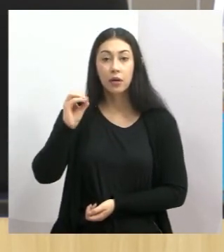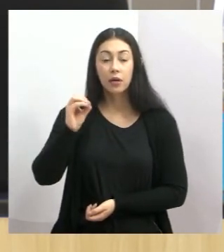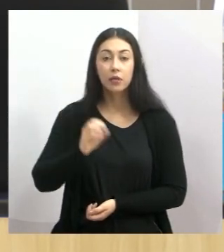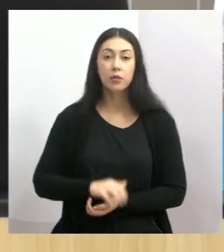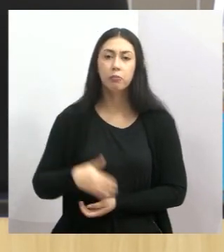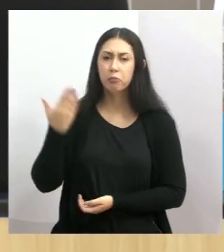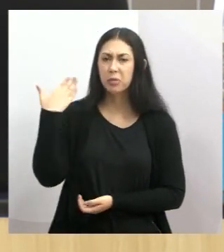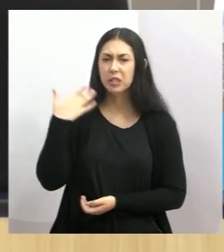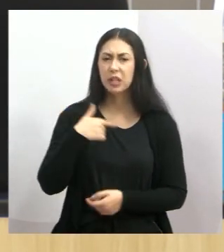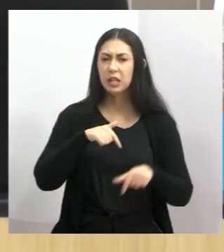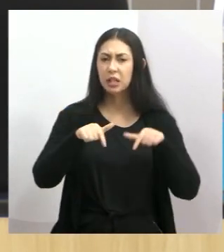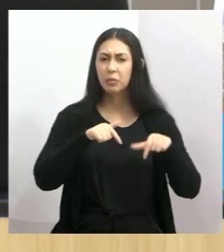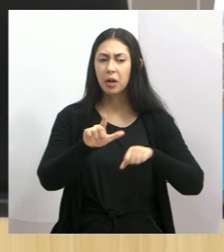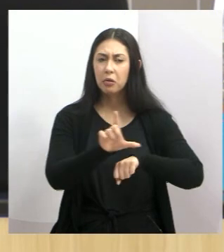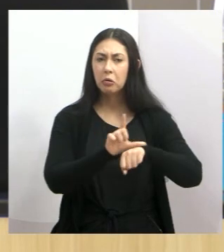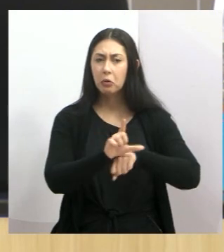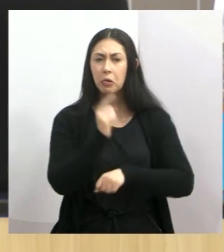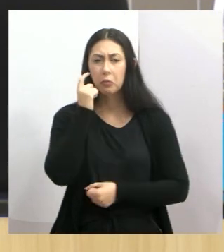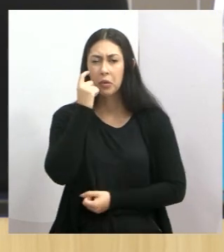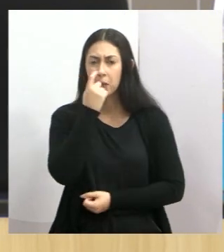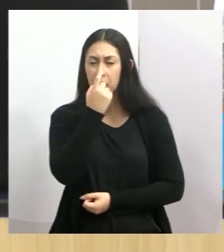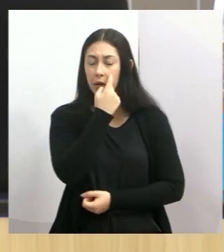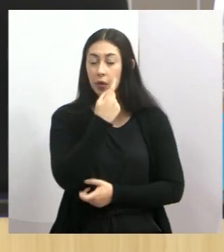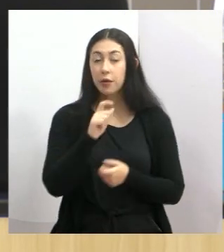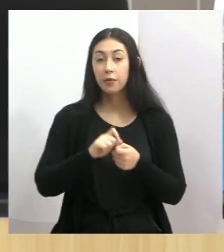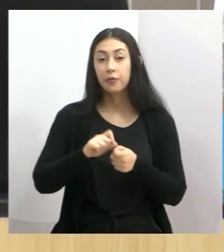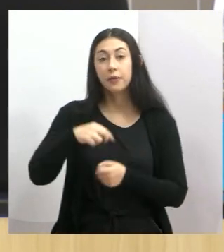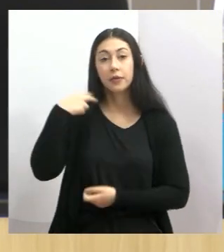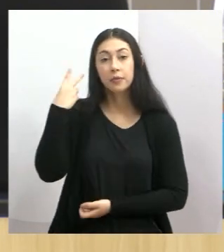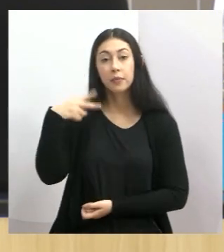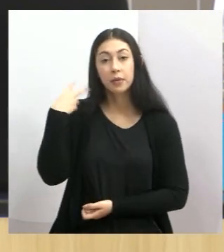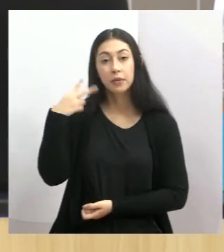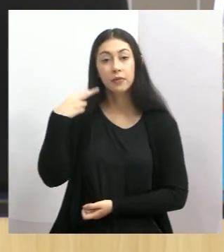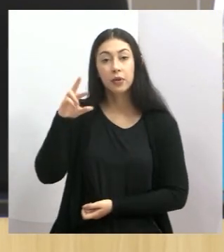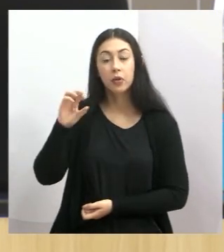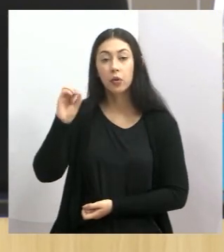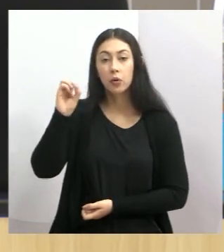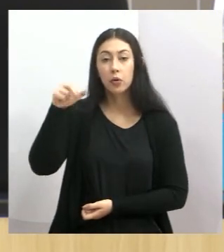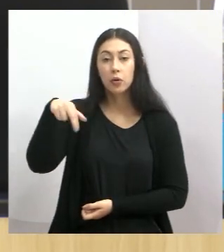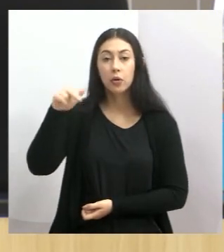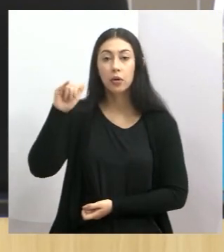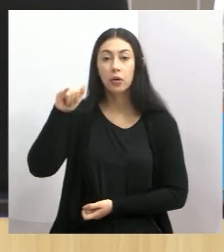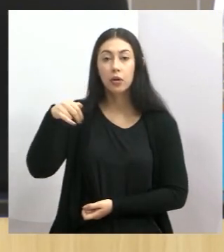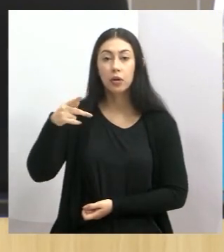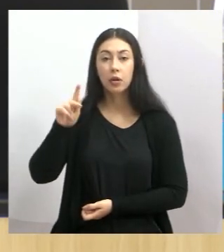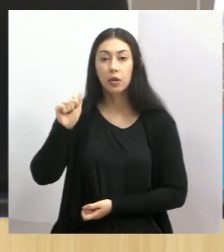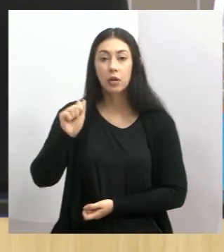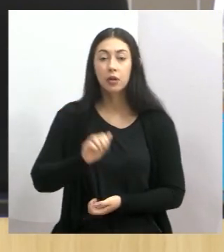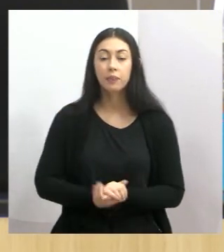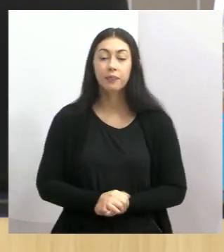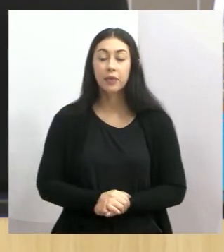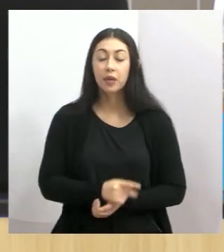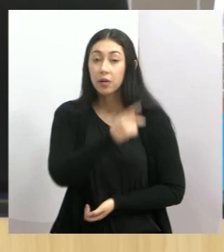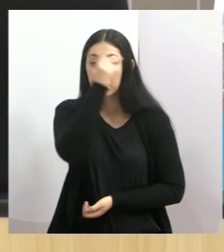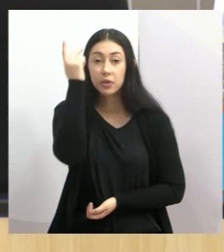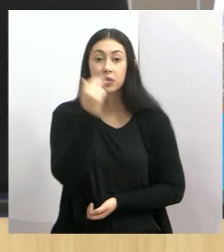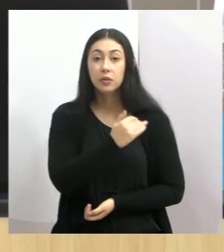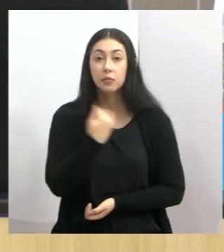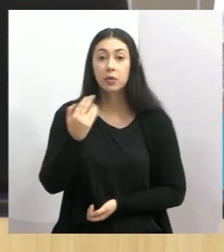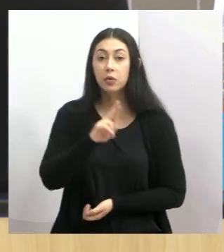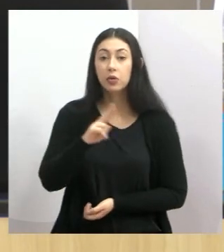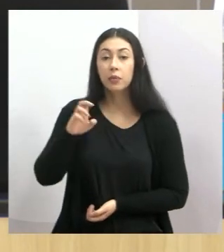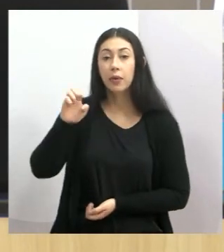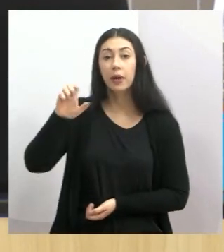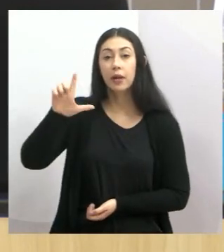esse comerciante do Parque meia-lua voto formulado pelo vereador Rony nha o voto de pesar pelo falecimento